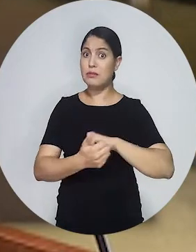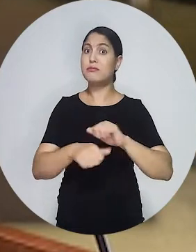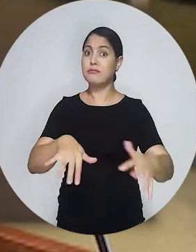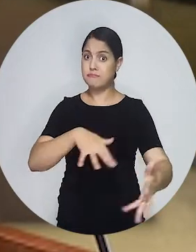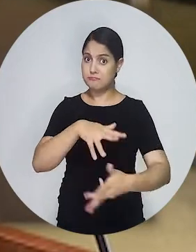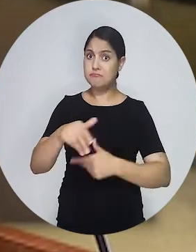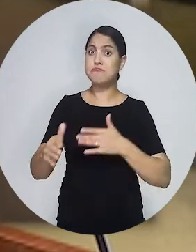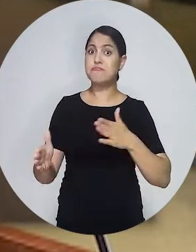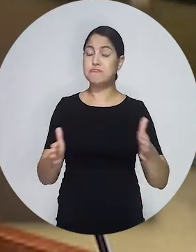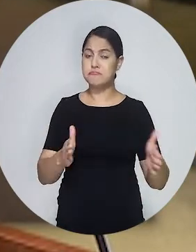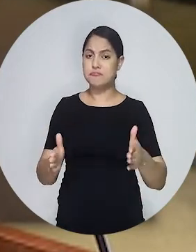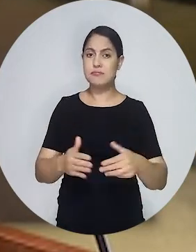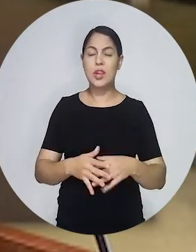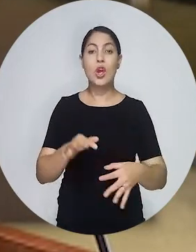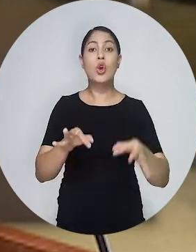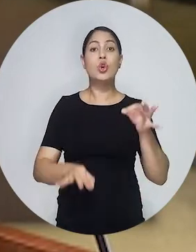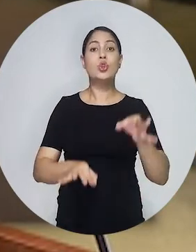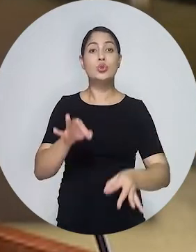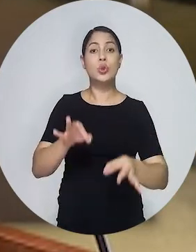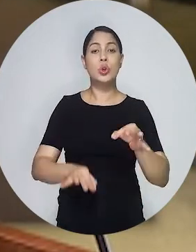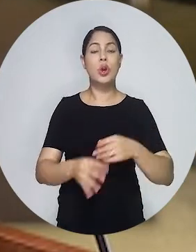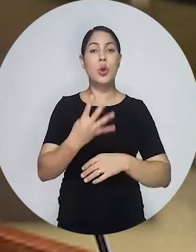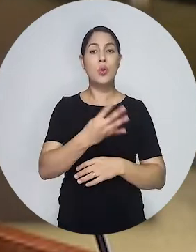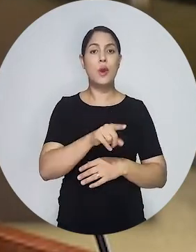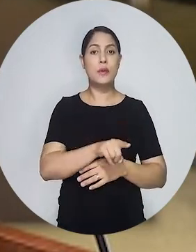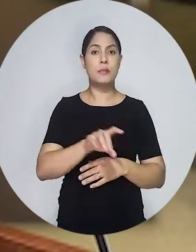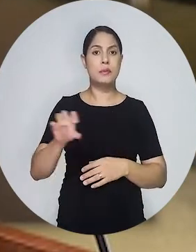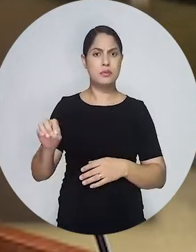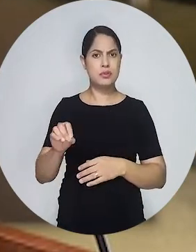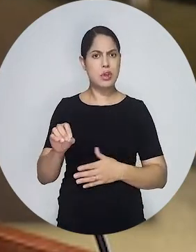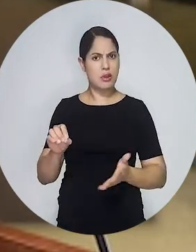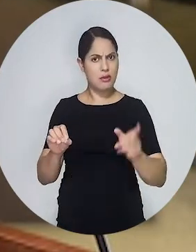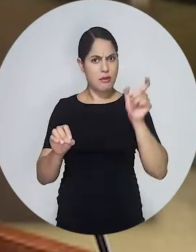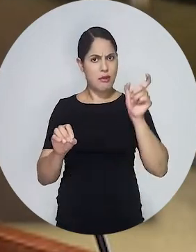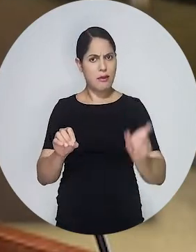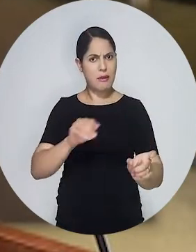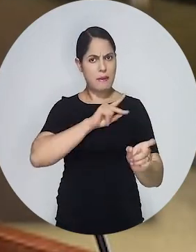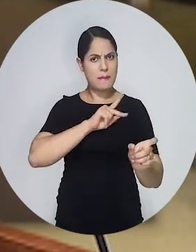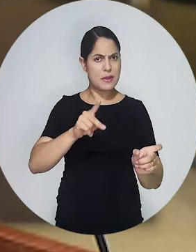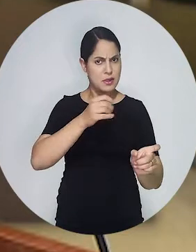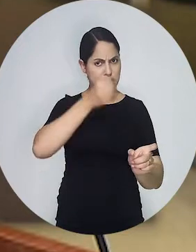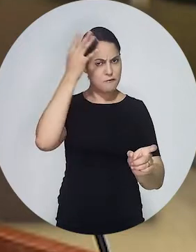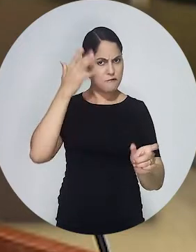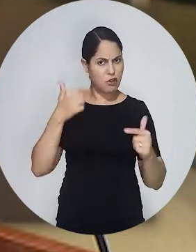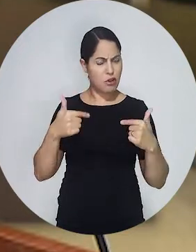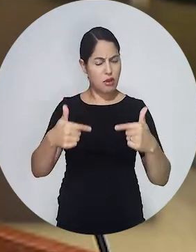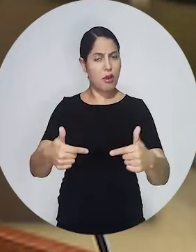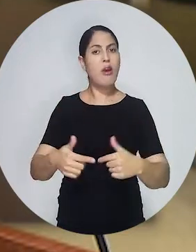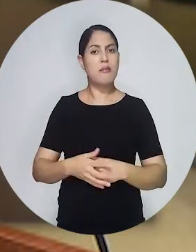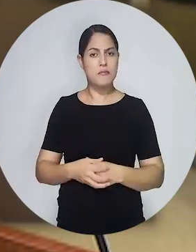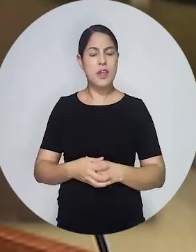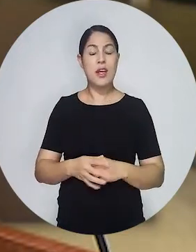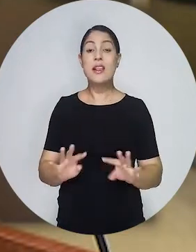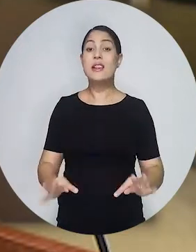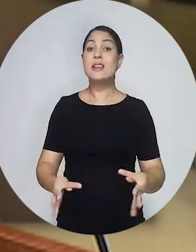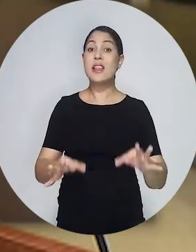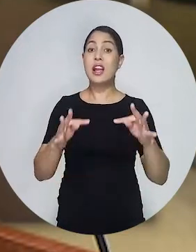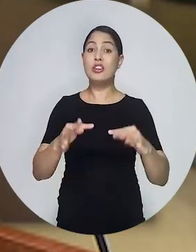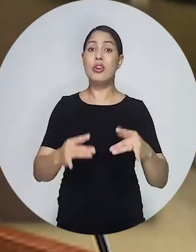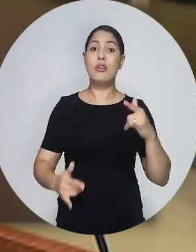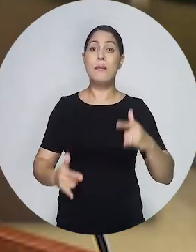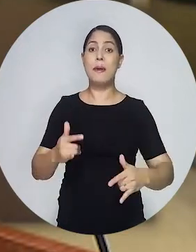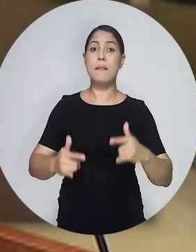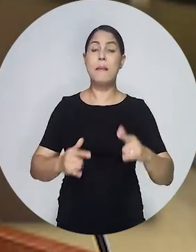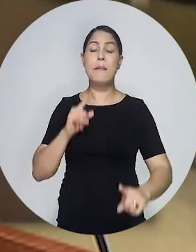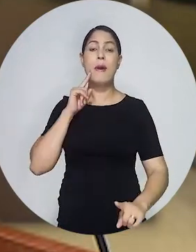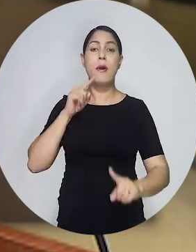da crise. O programa Justiça 4.0, implantado por Vossa Excelência, é um exemplo do uso da tecnologia da informação e